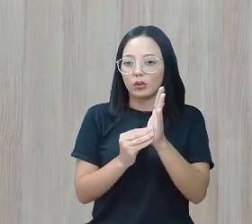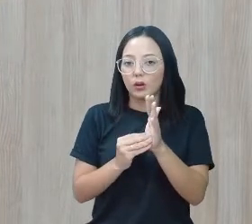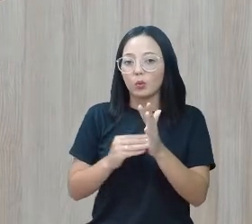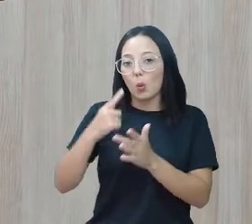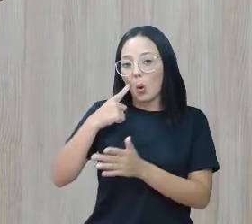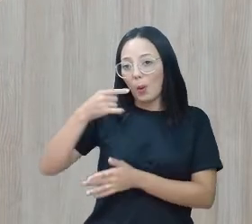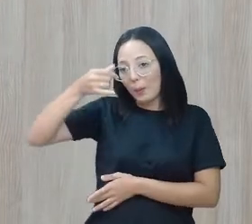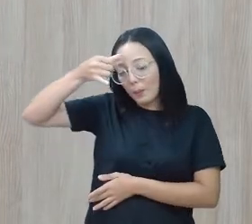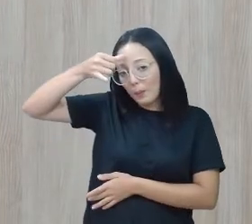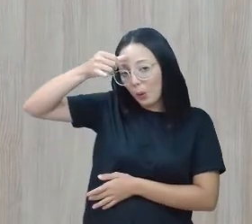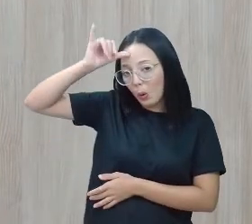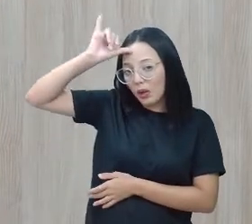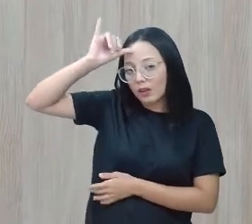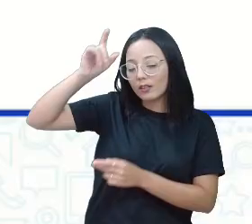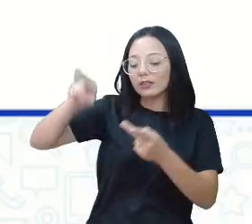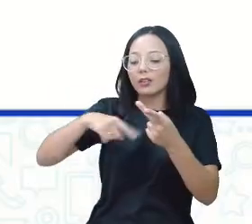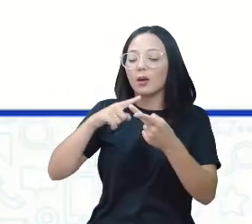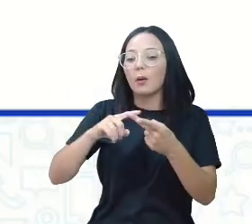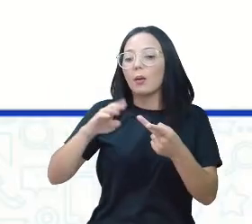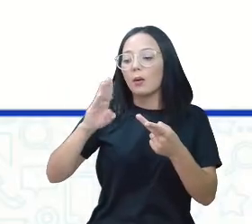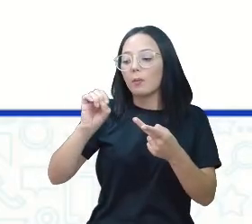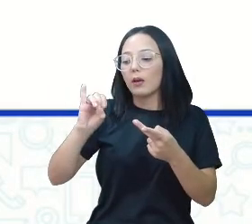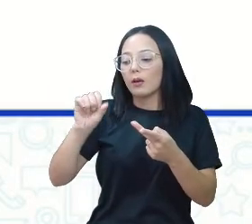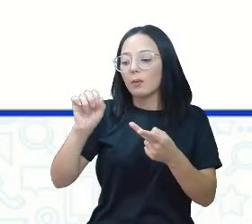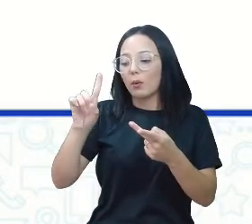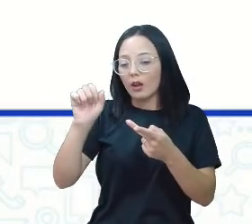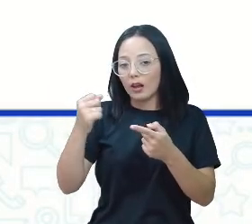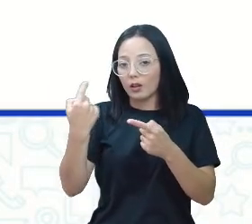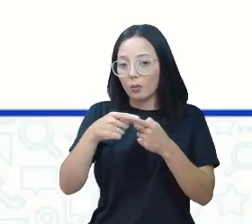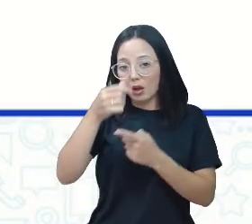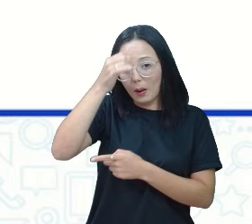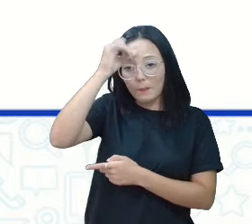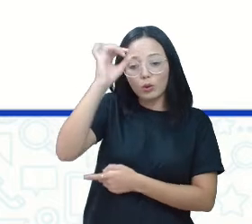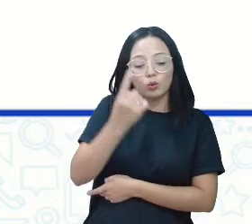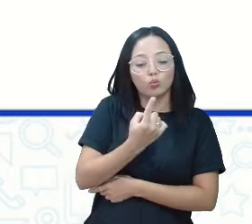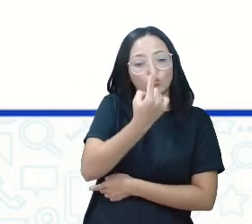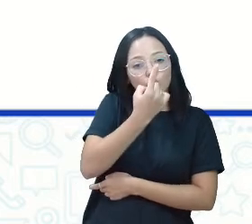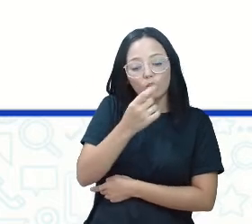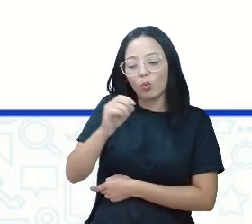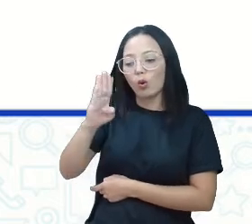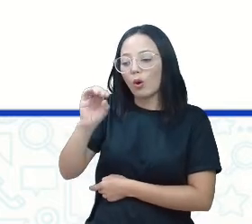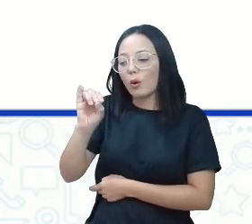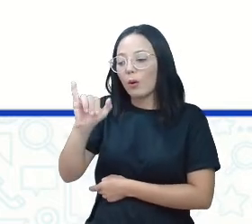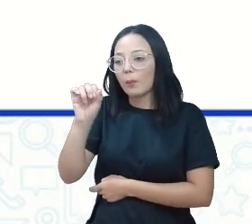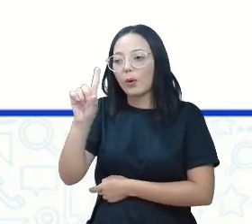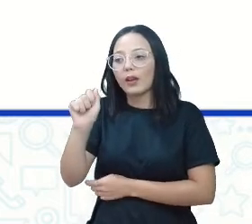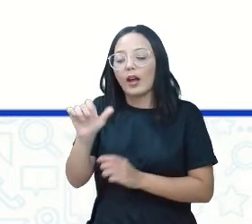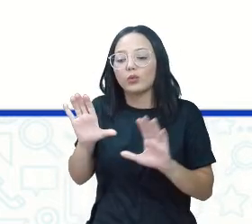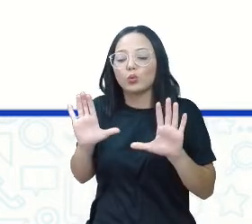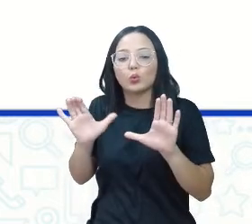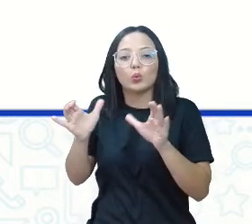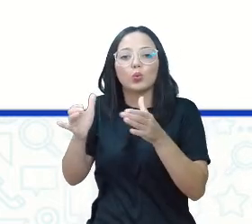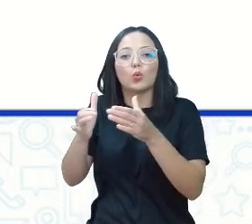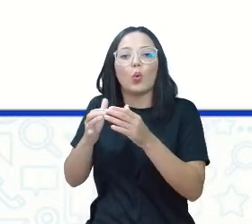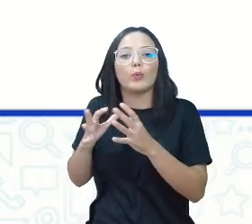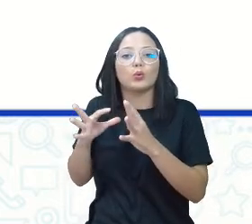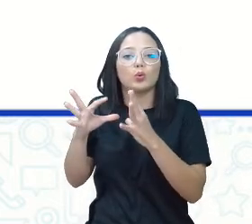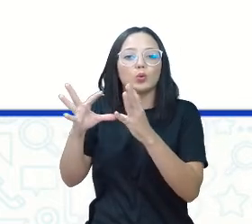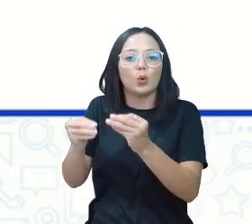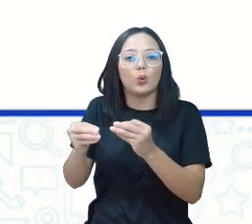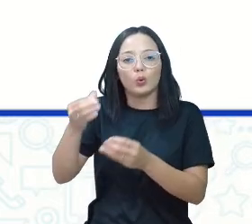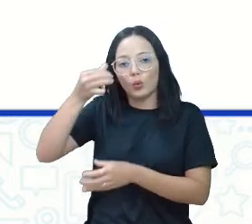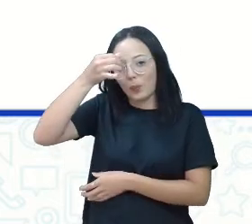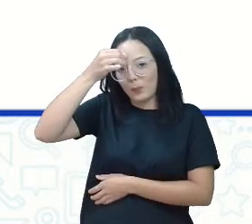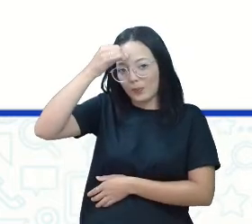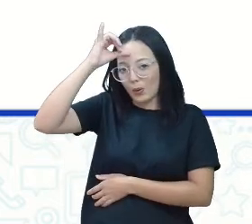Boi, boiada, não é? Boi representa um só. E boiada representa todo o grupo, não é?